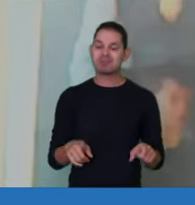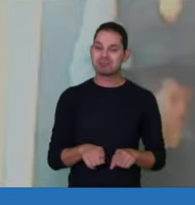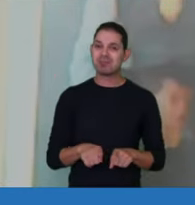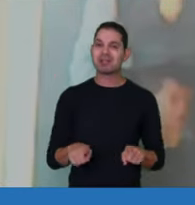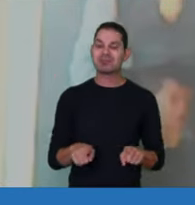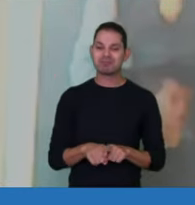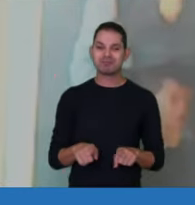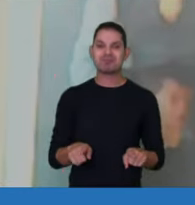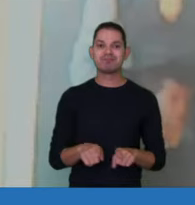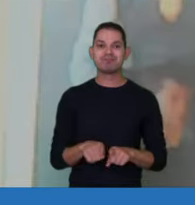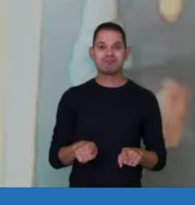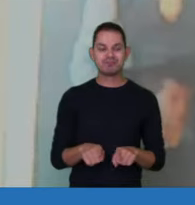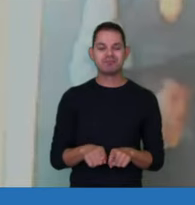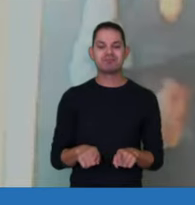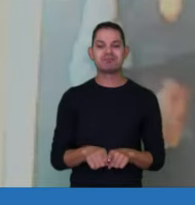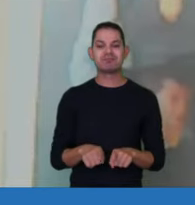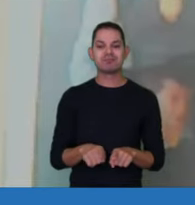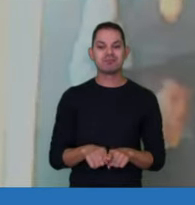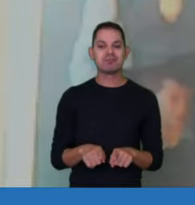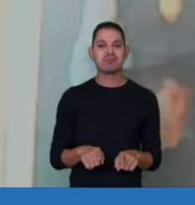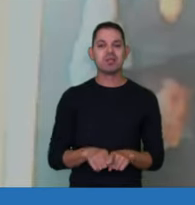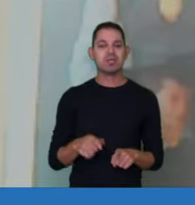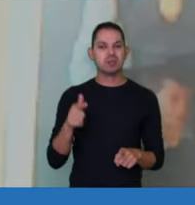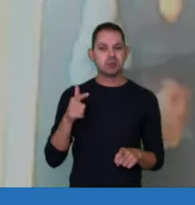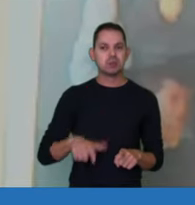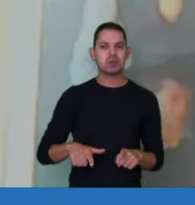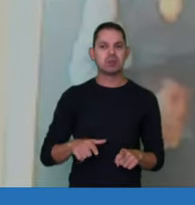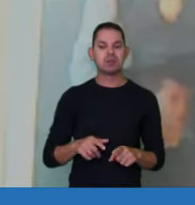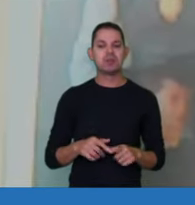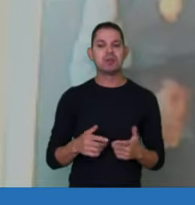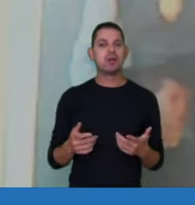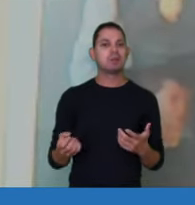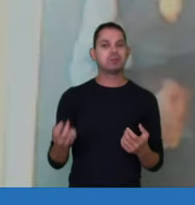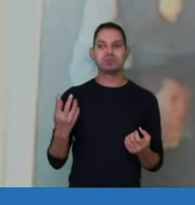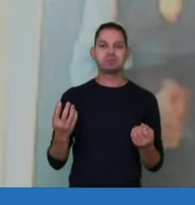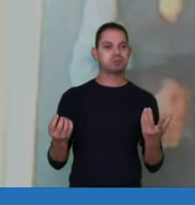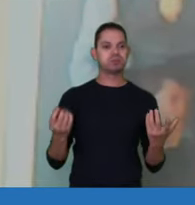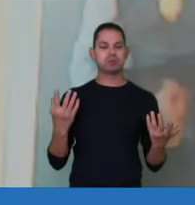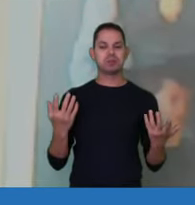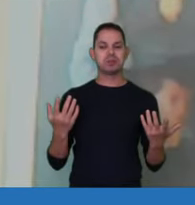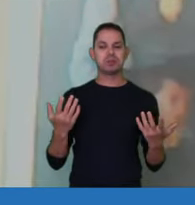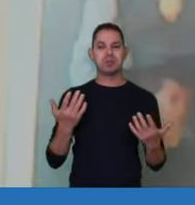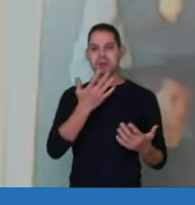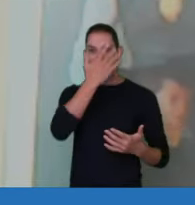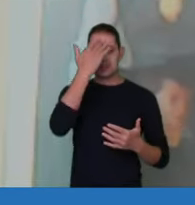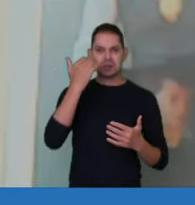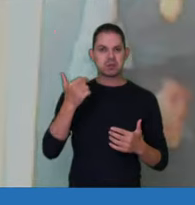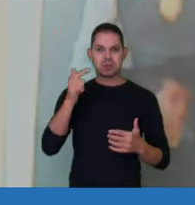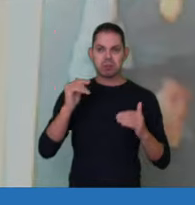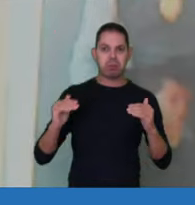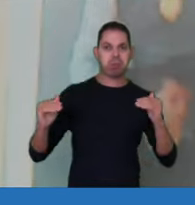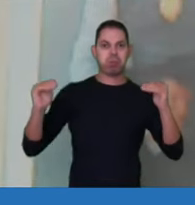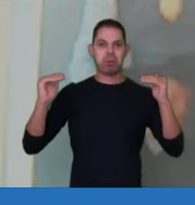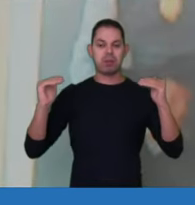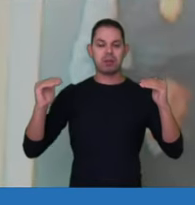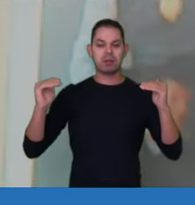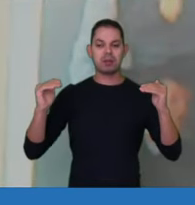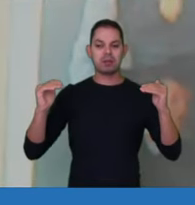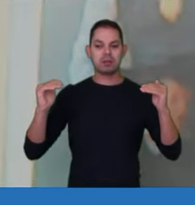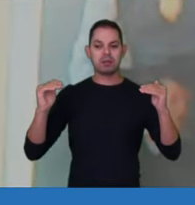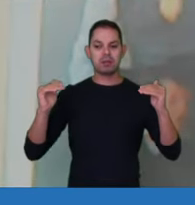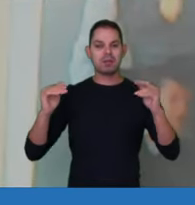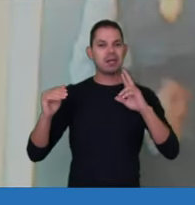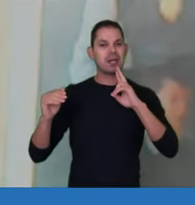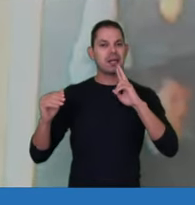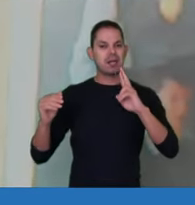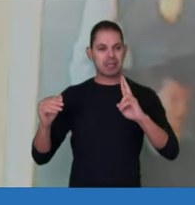de quem mais pode surgir, qual autoridade. É, será que a resposta que vai